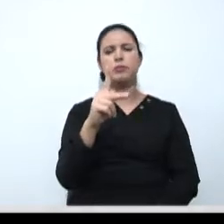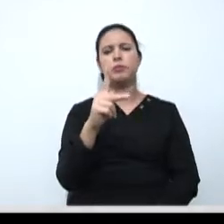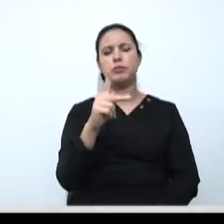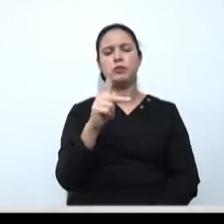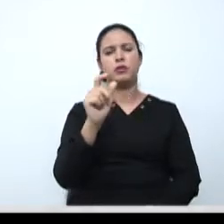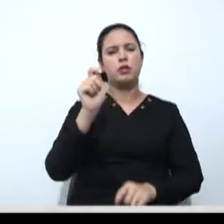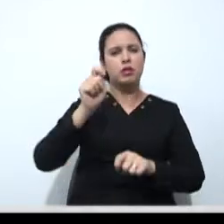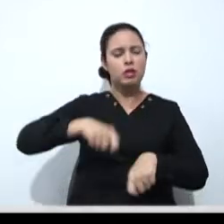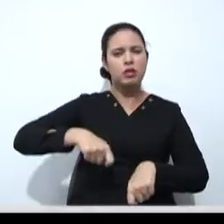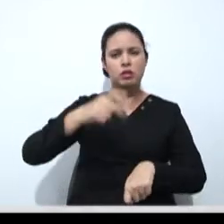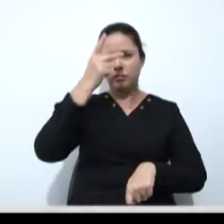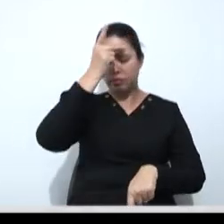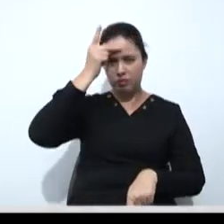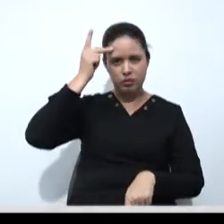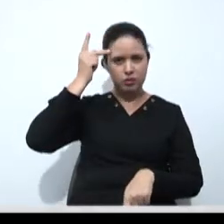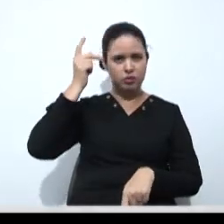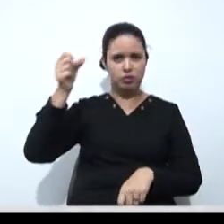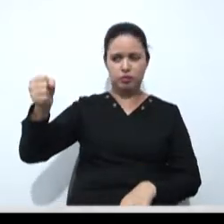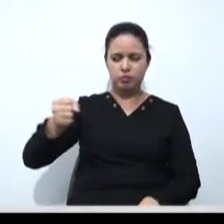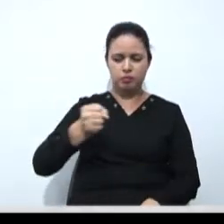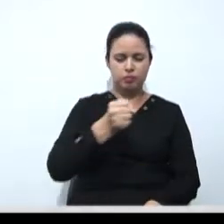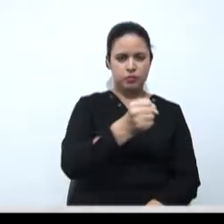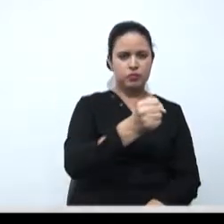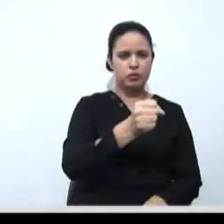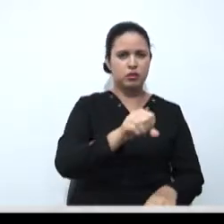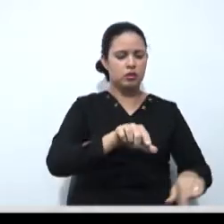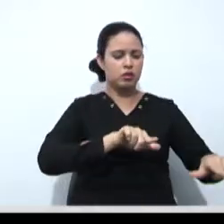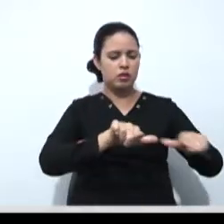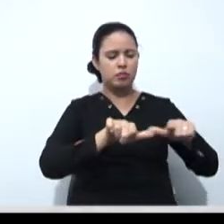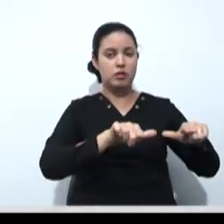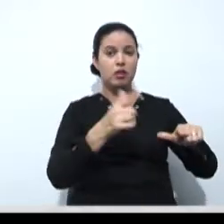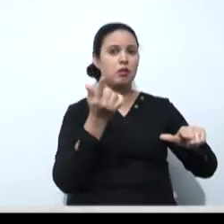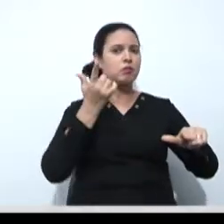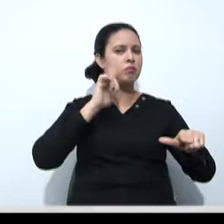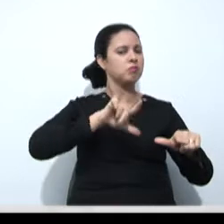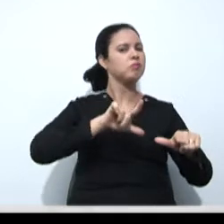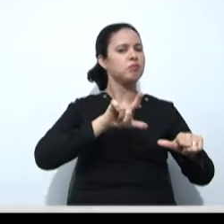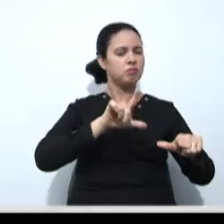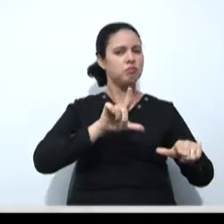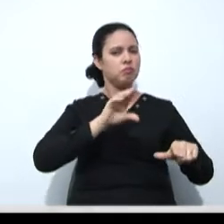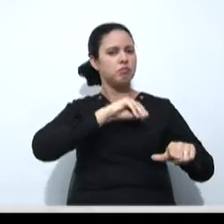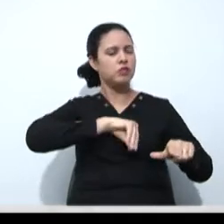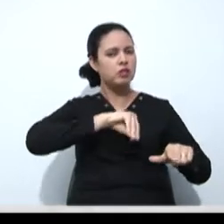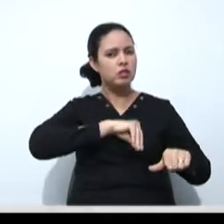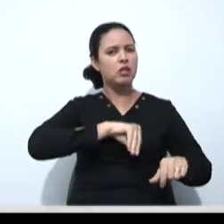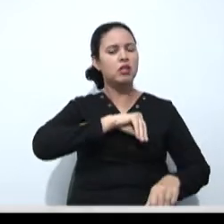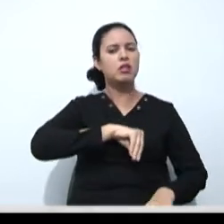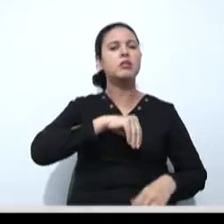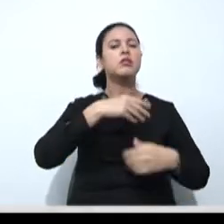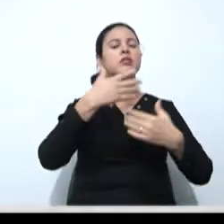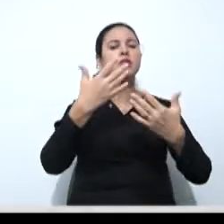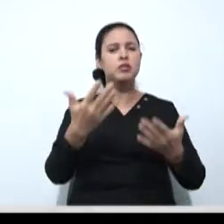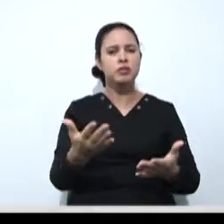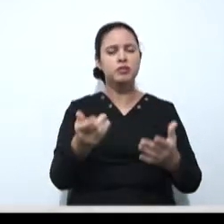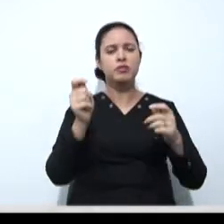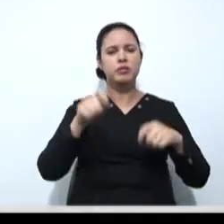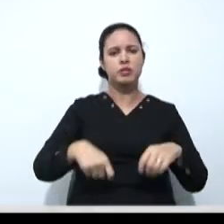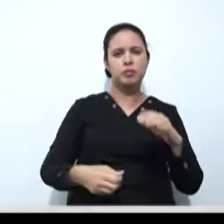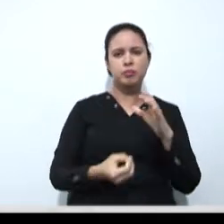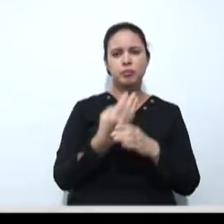cooperada, ela pode trabalhar dentro da cooperativa, ou seja, ela vai ter um emprego, a cooperativa ela pode gerar